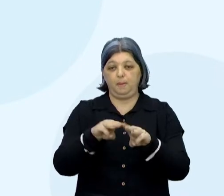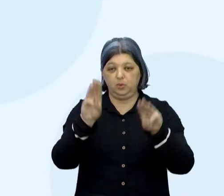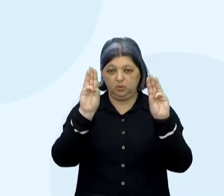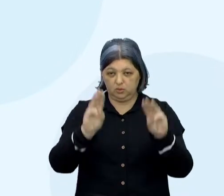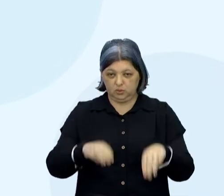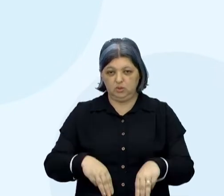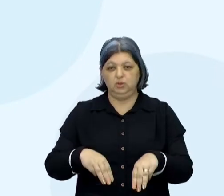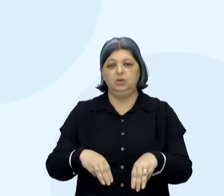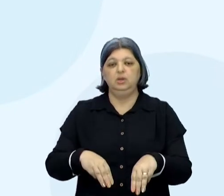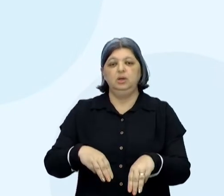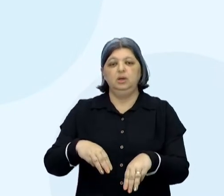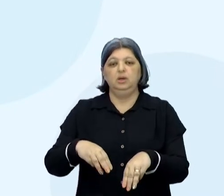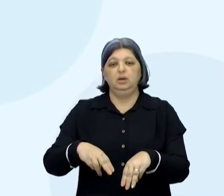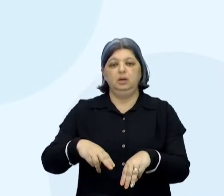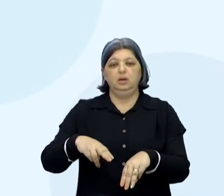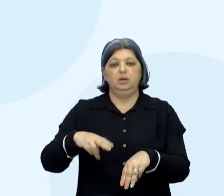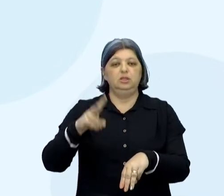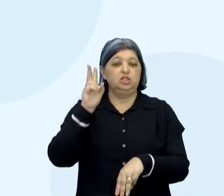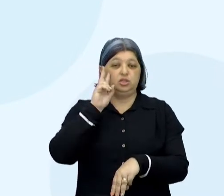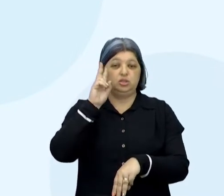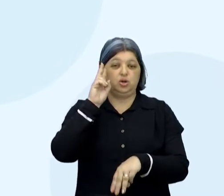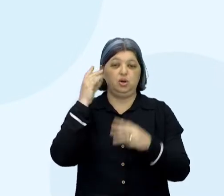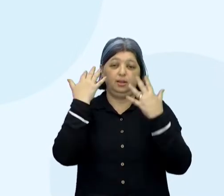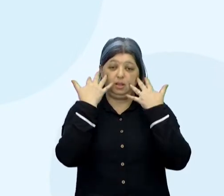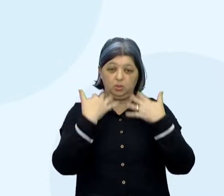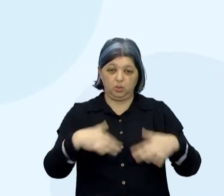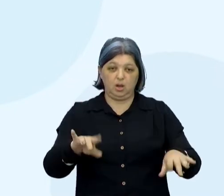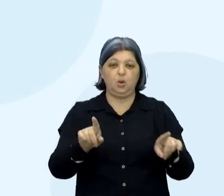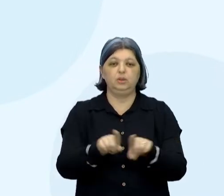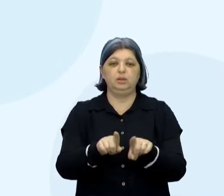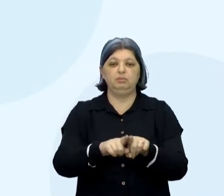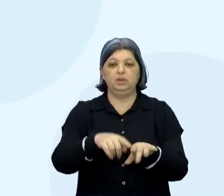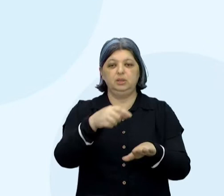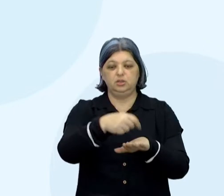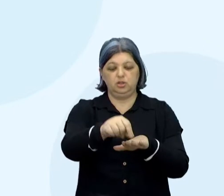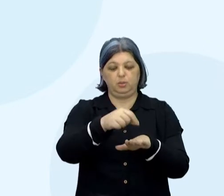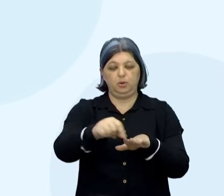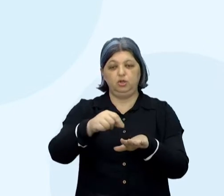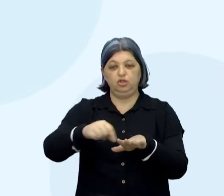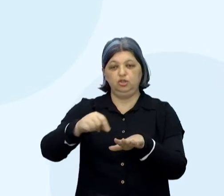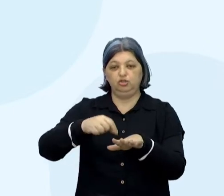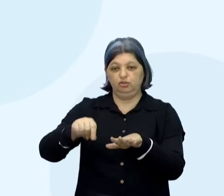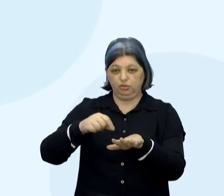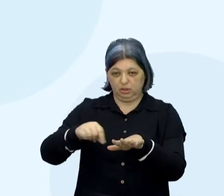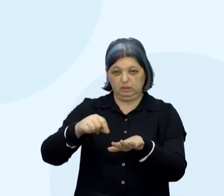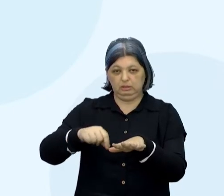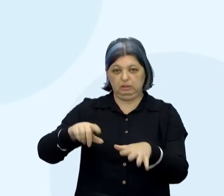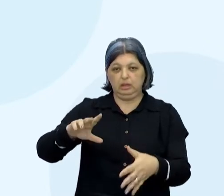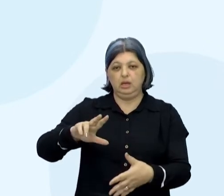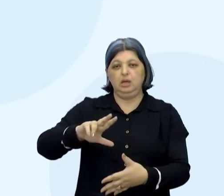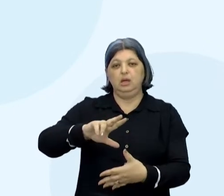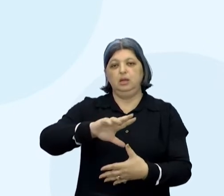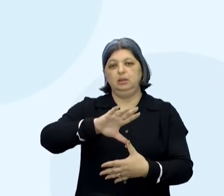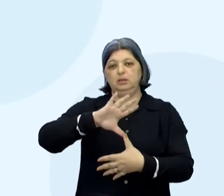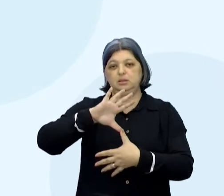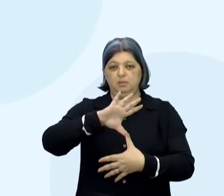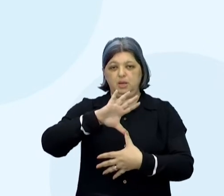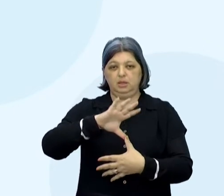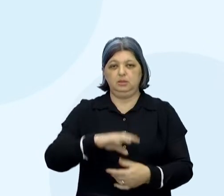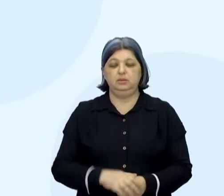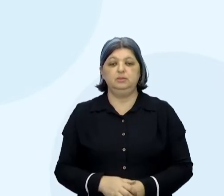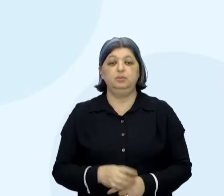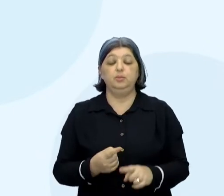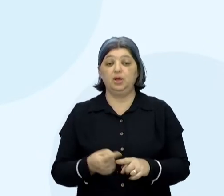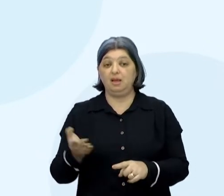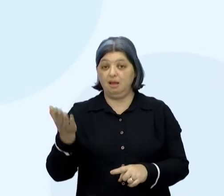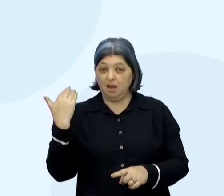de antropologia das Américas, tá? E além de ser um museu, ele antes abrigava pessoas da